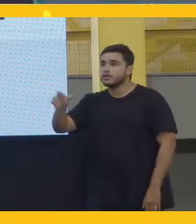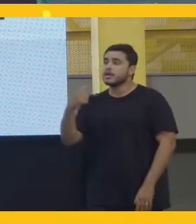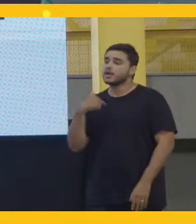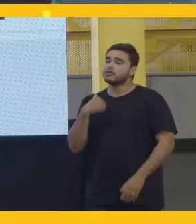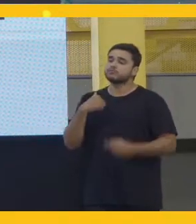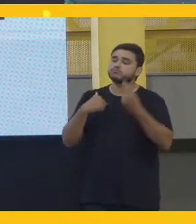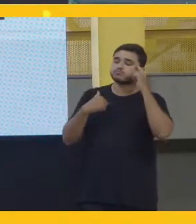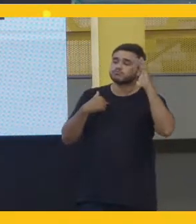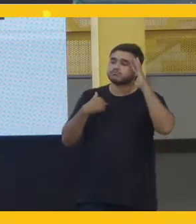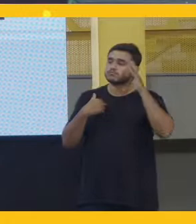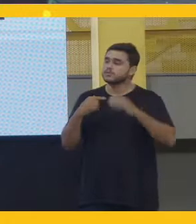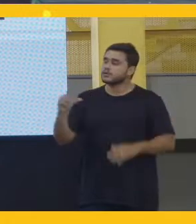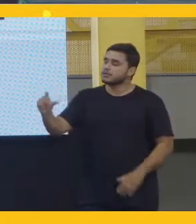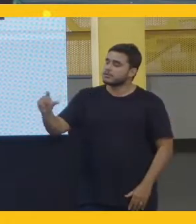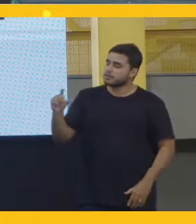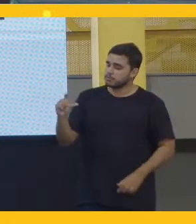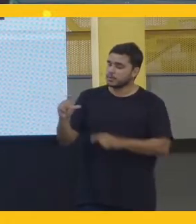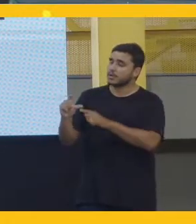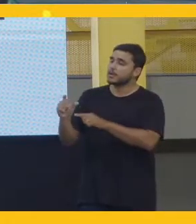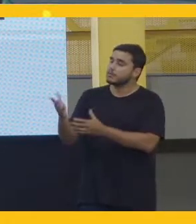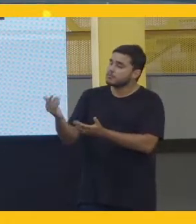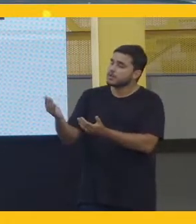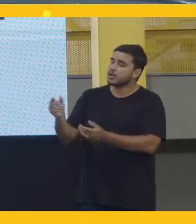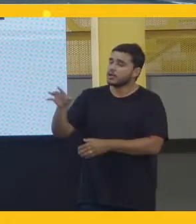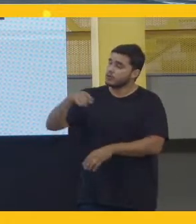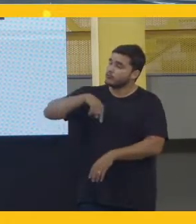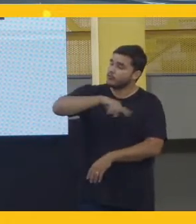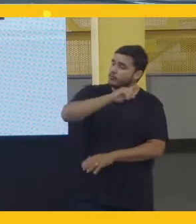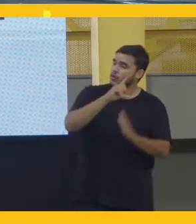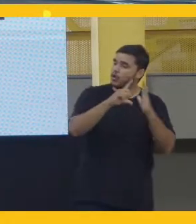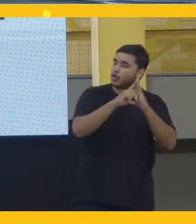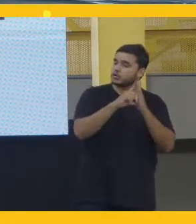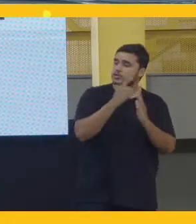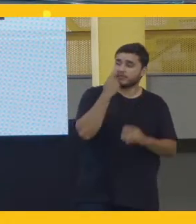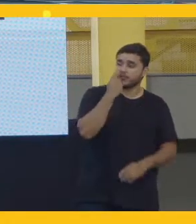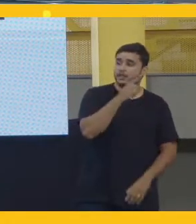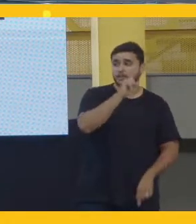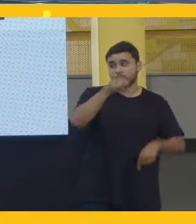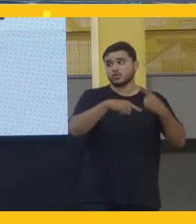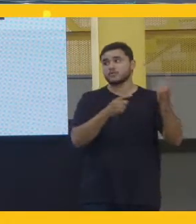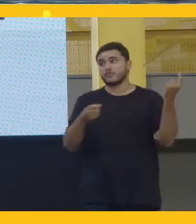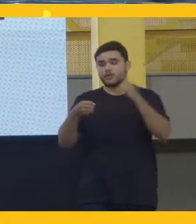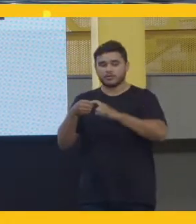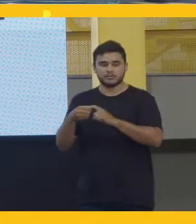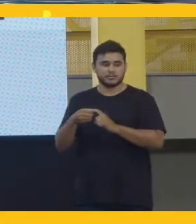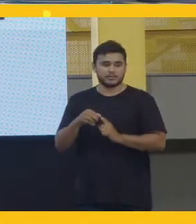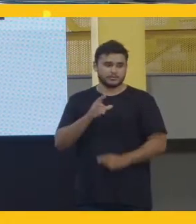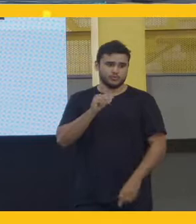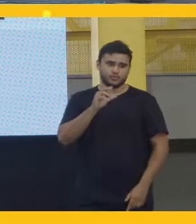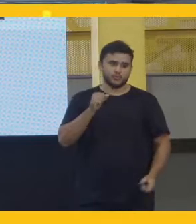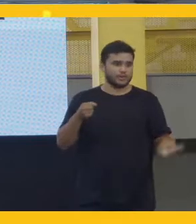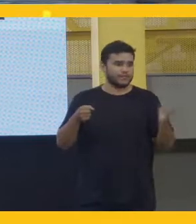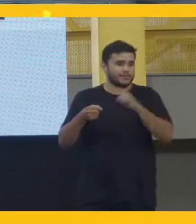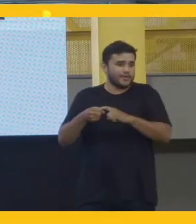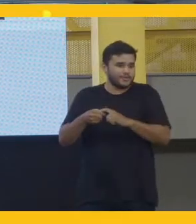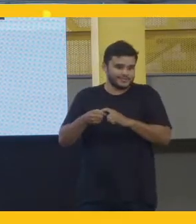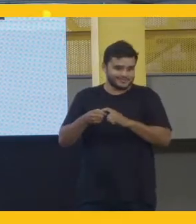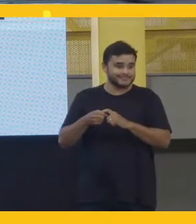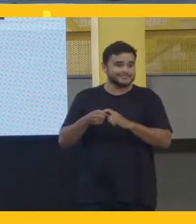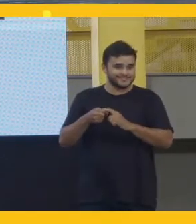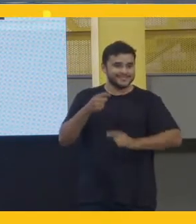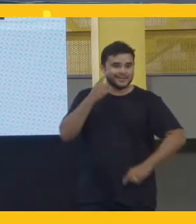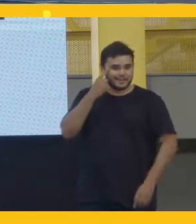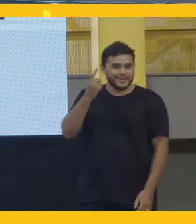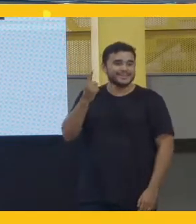seu cartão, né? Oh, rapaz. Fiz muito isso. Se você for fazer o teste das